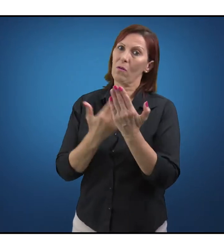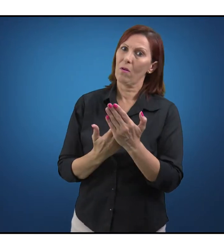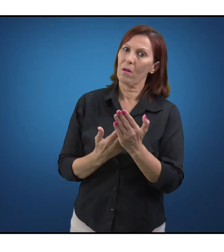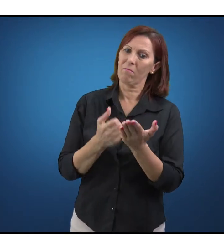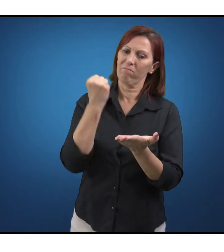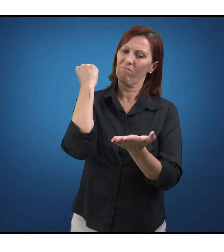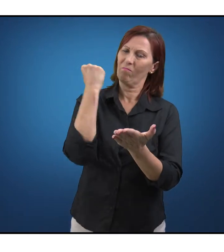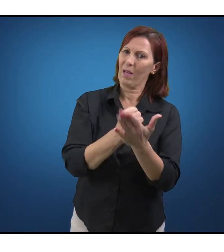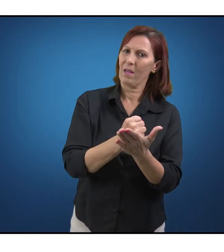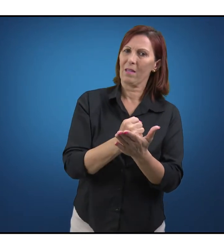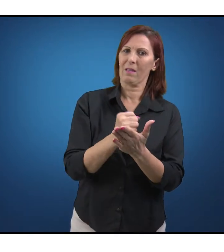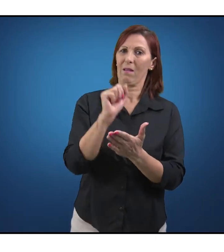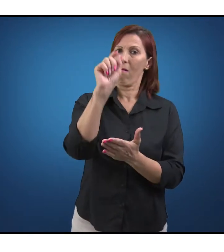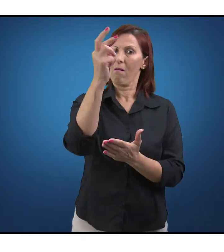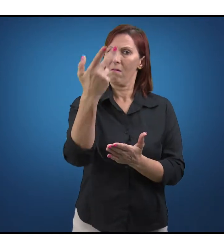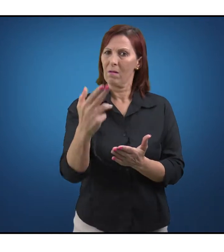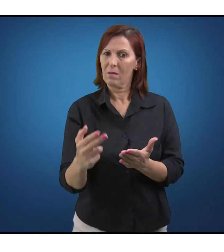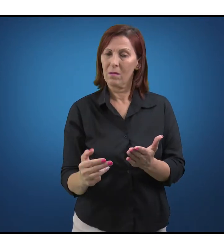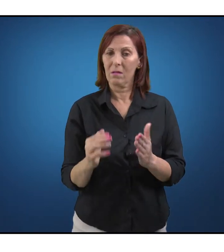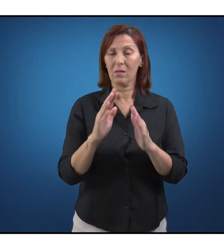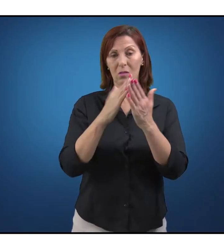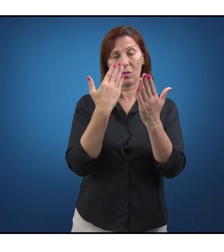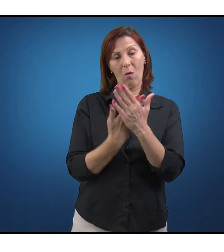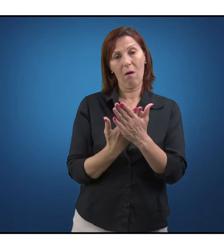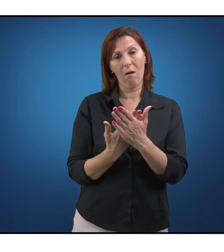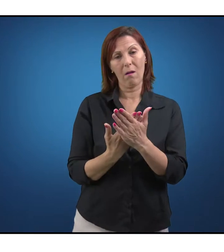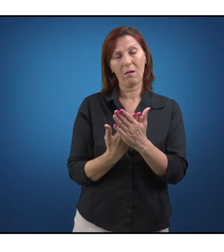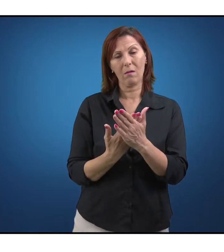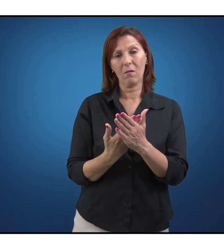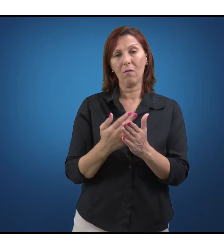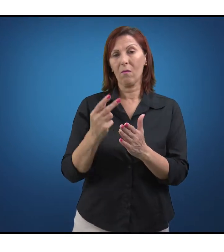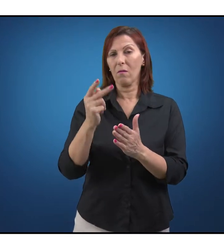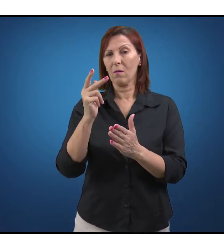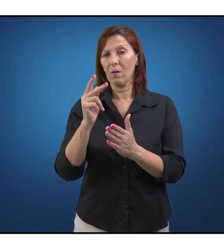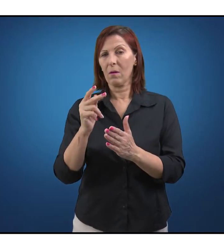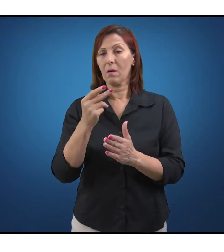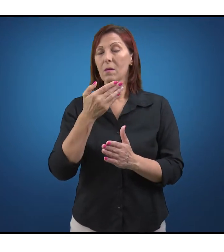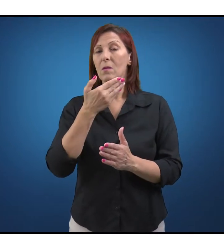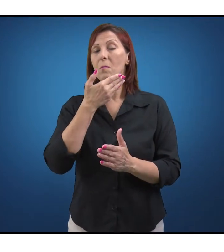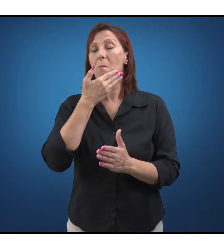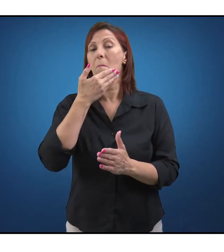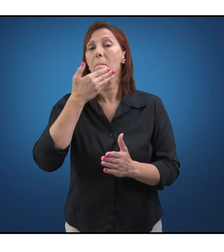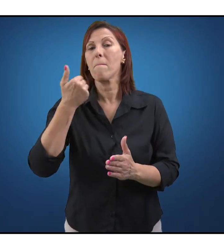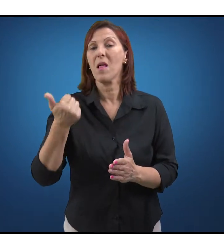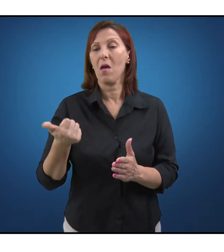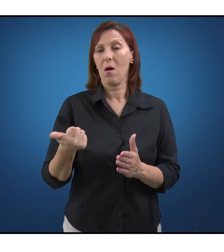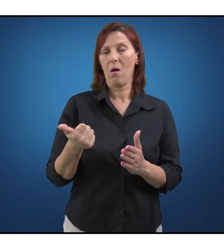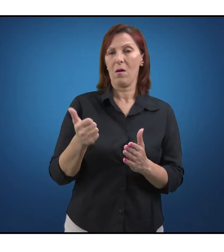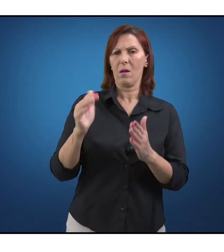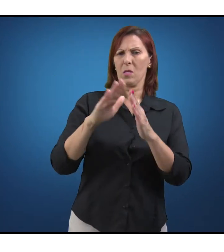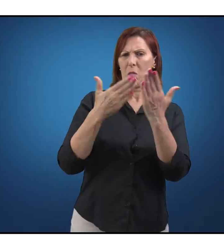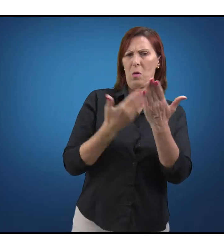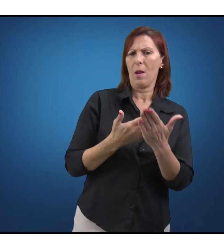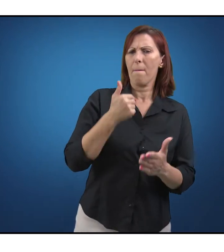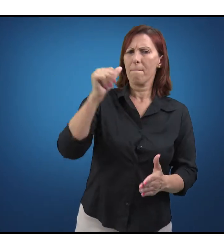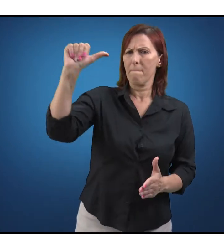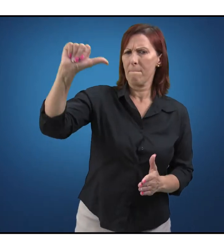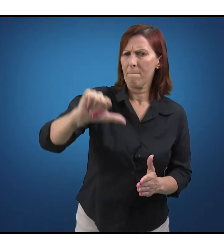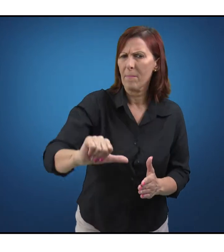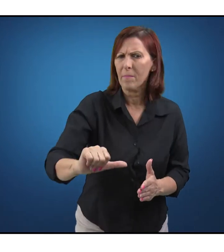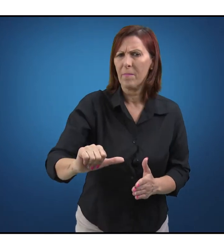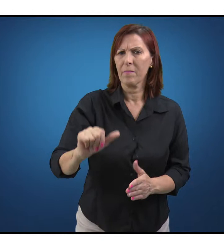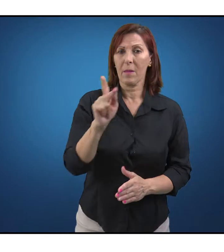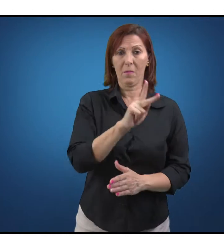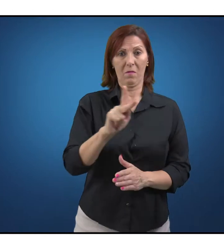qualidade, escolas com menção de escola melhor, de escola pior, professores